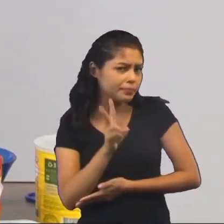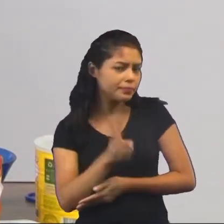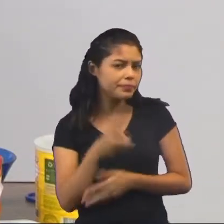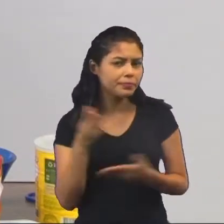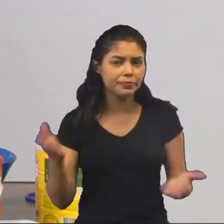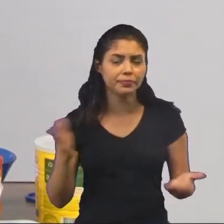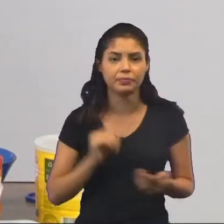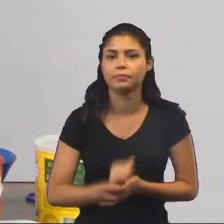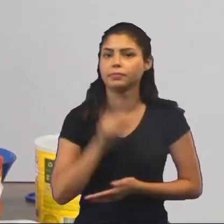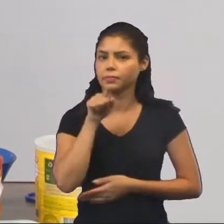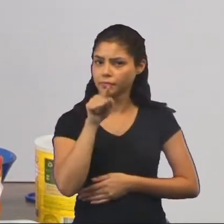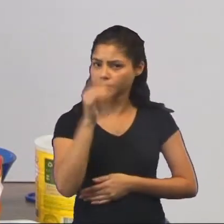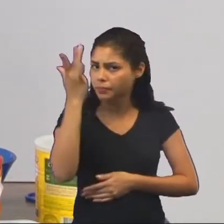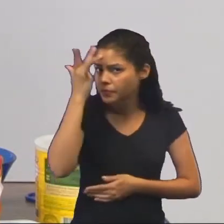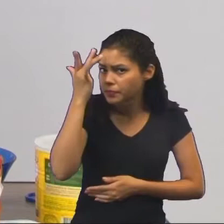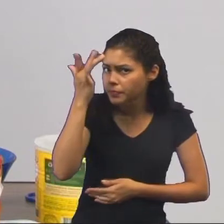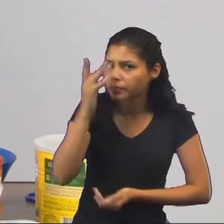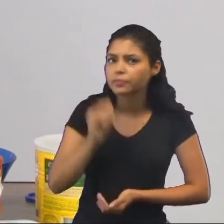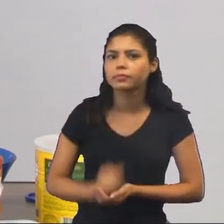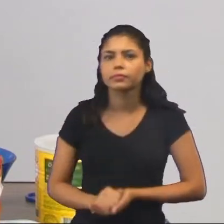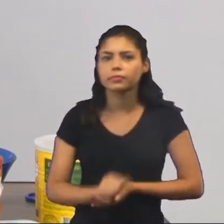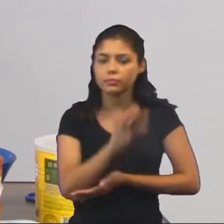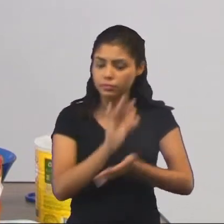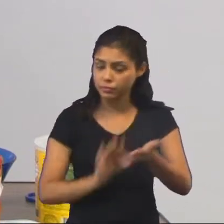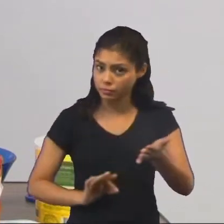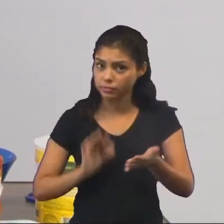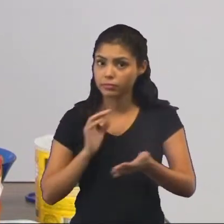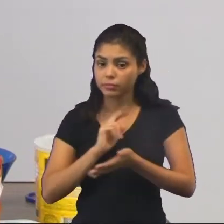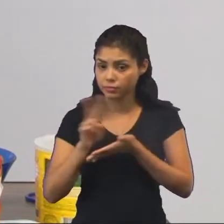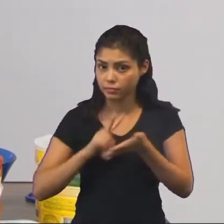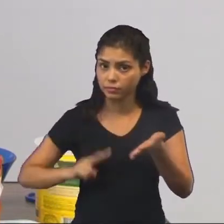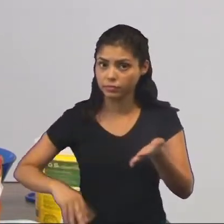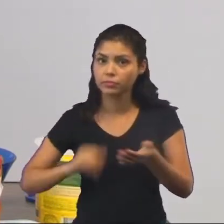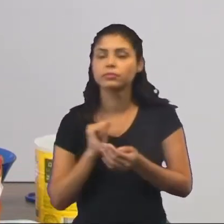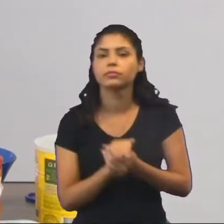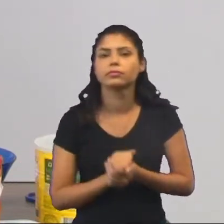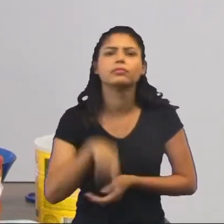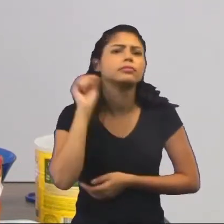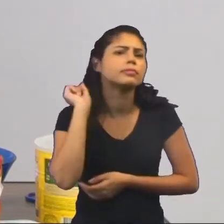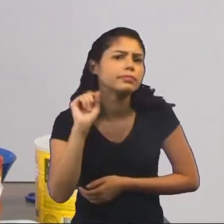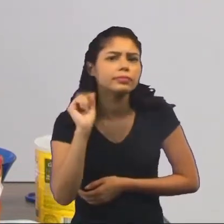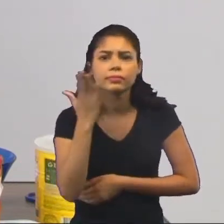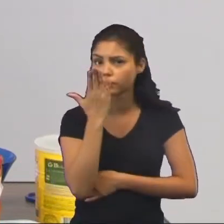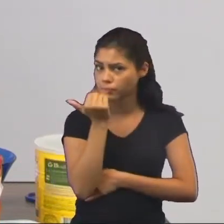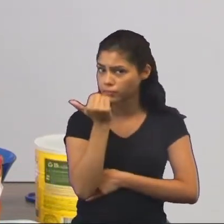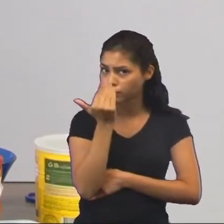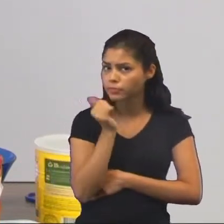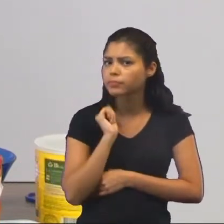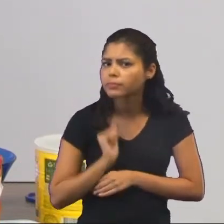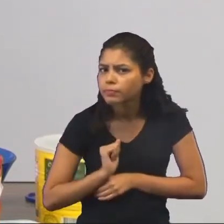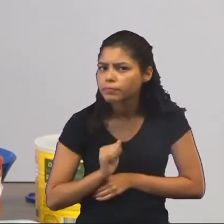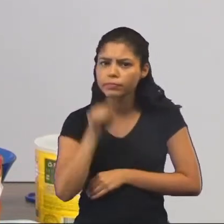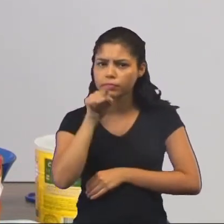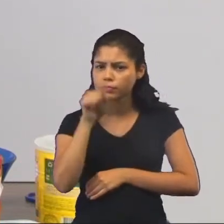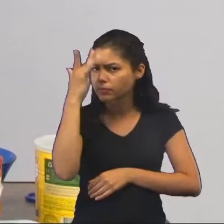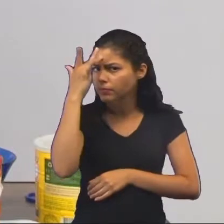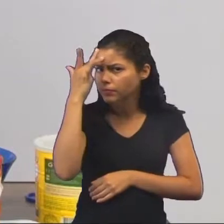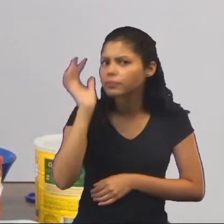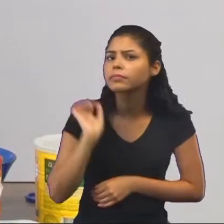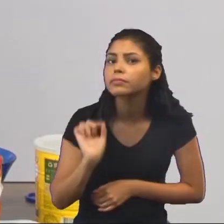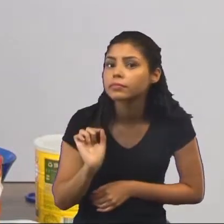mesmo? E vocês acham que a receita que eu vou ler é uma receita de que alimento? O que vocês